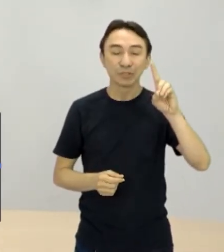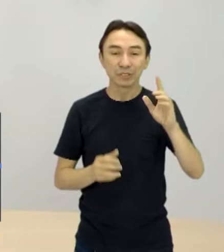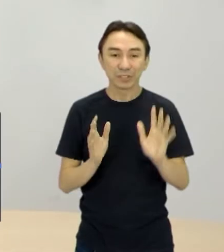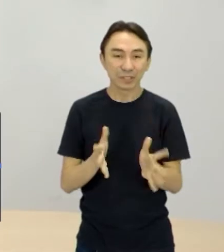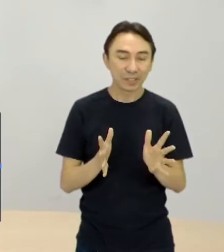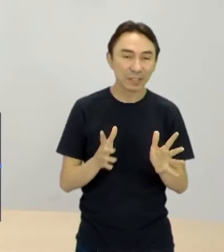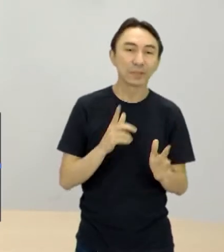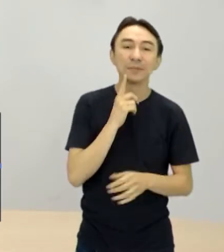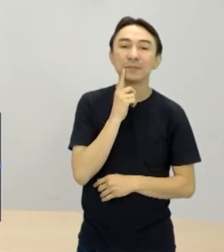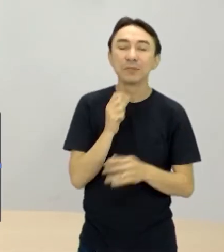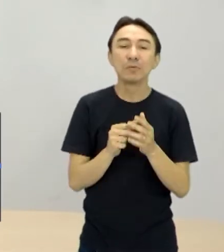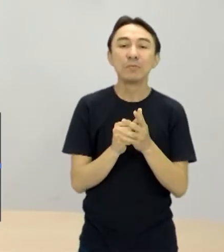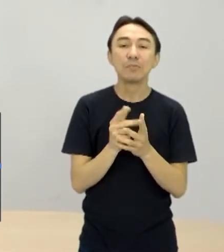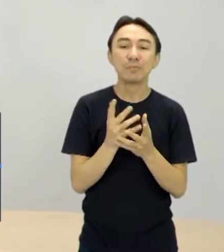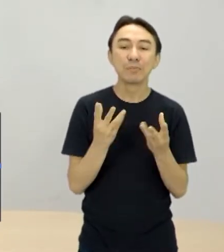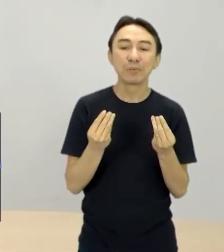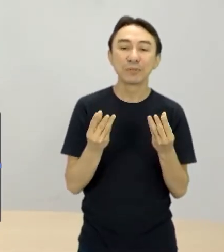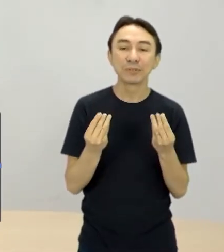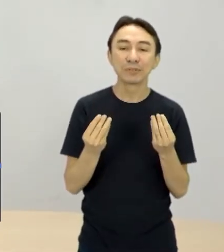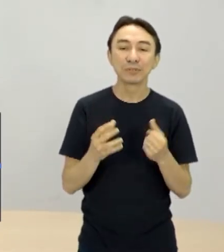legal aqui, quer ver, ó?